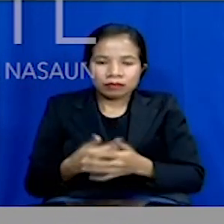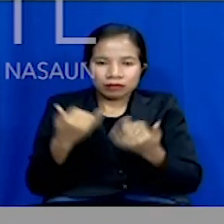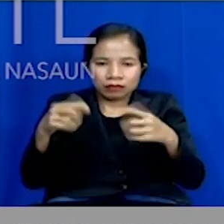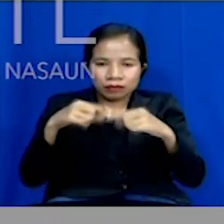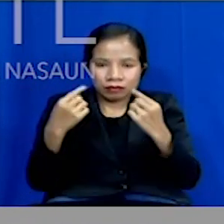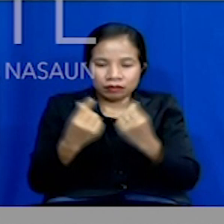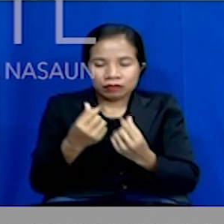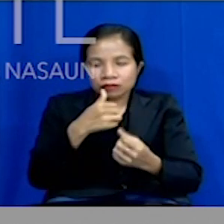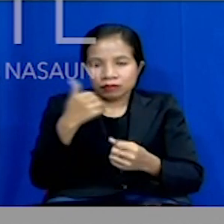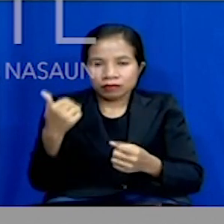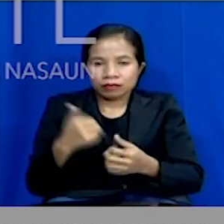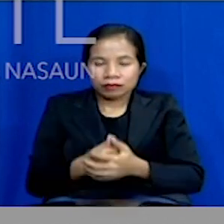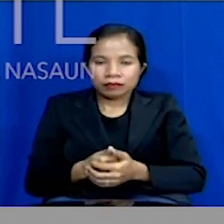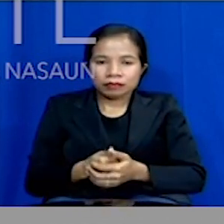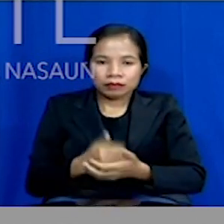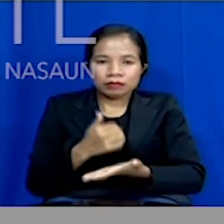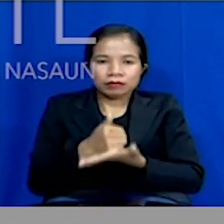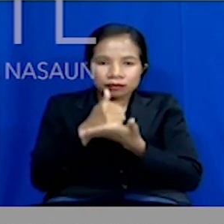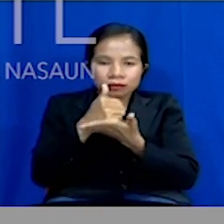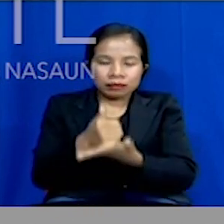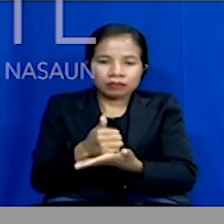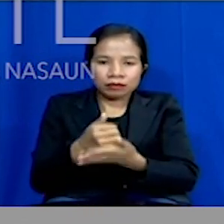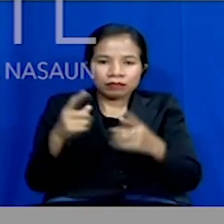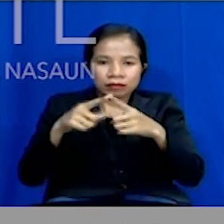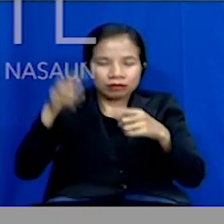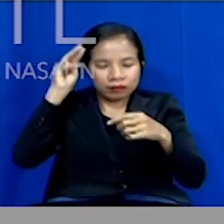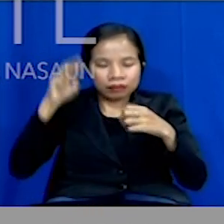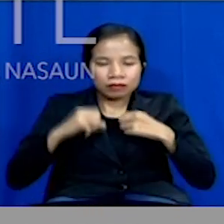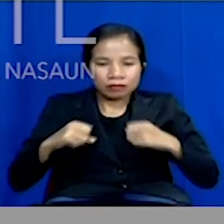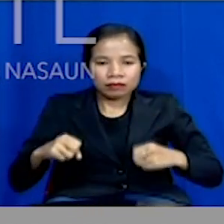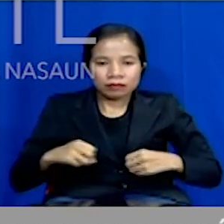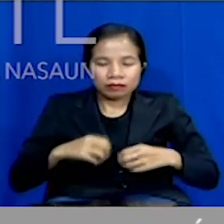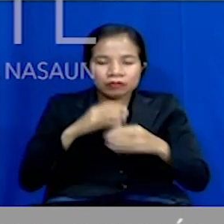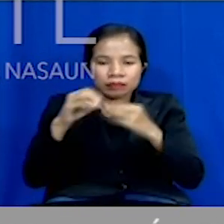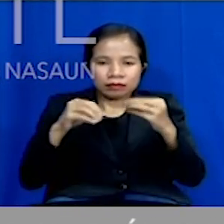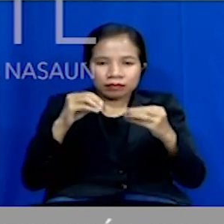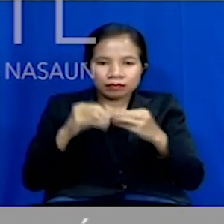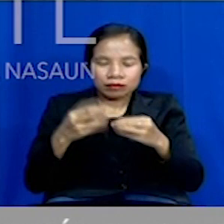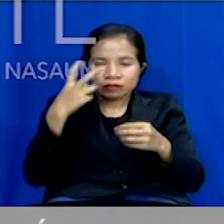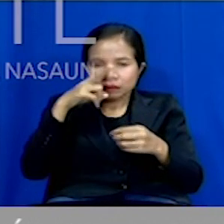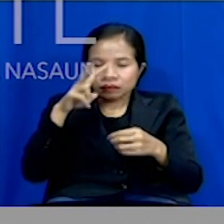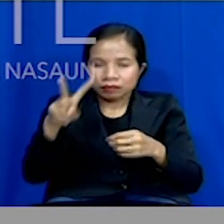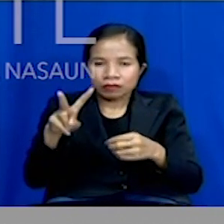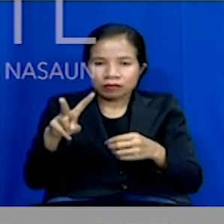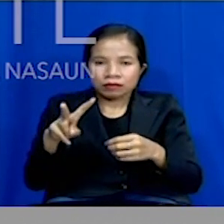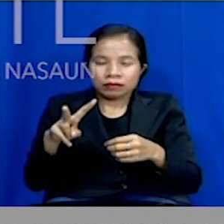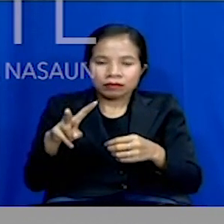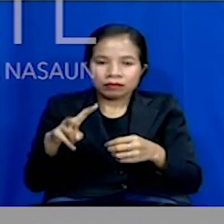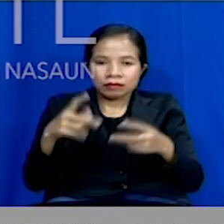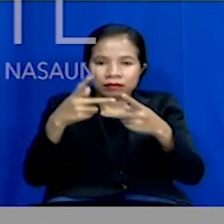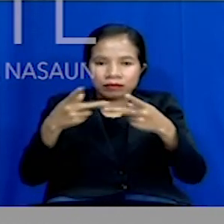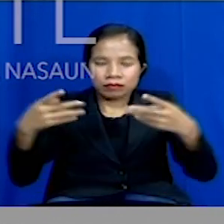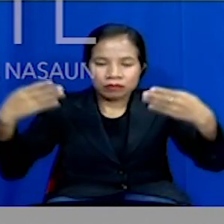da CELUC, apoiamos para o Ministério da Saúde com o controle de entradas e